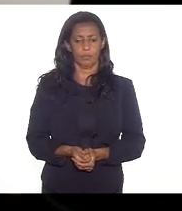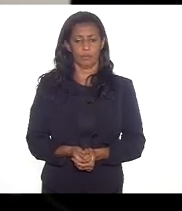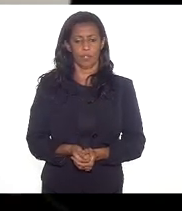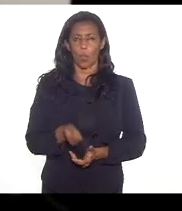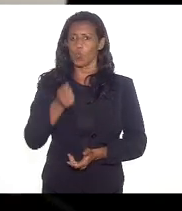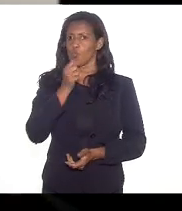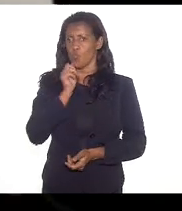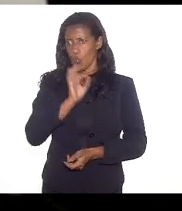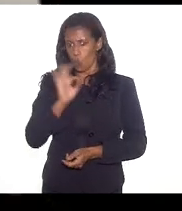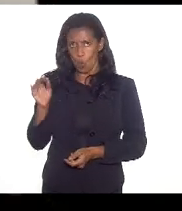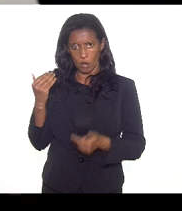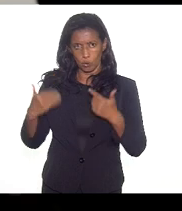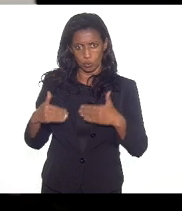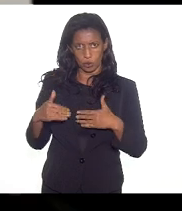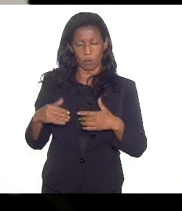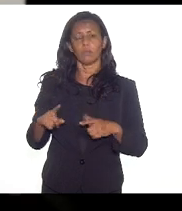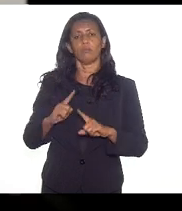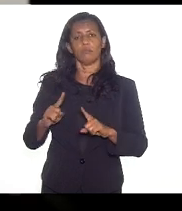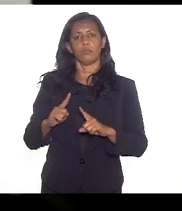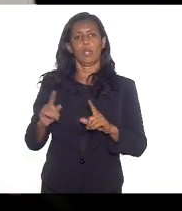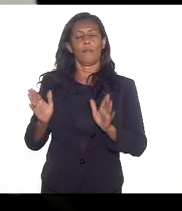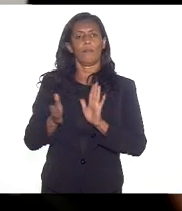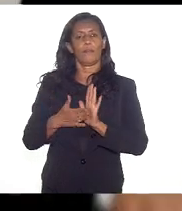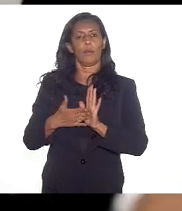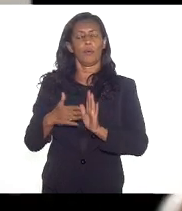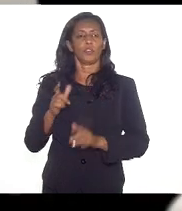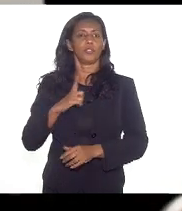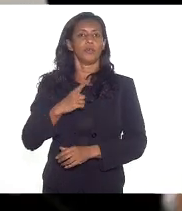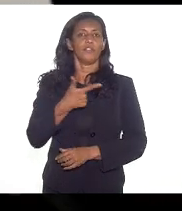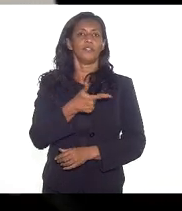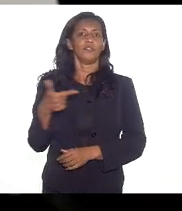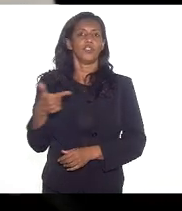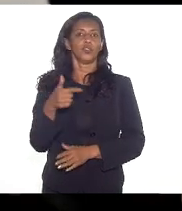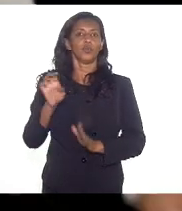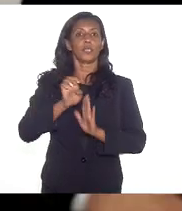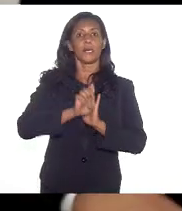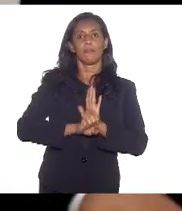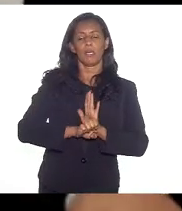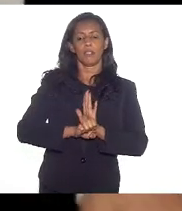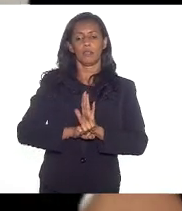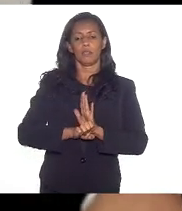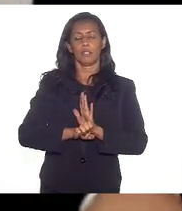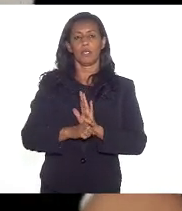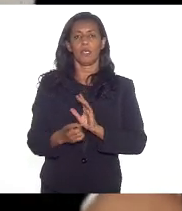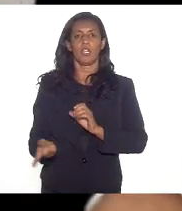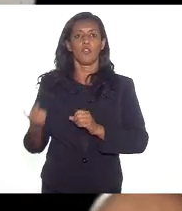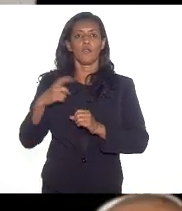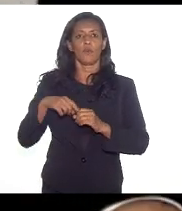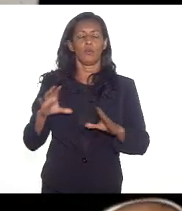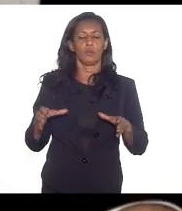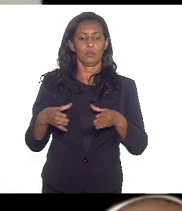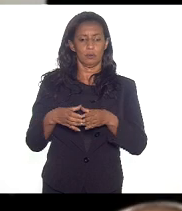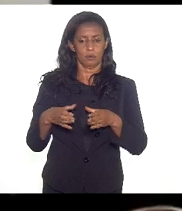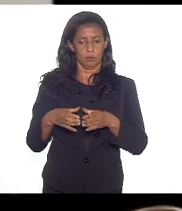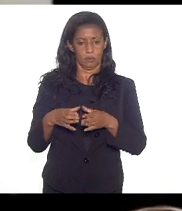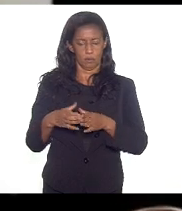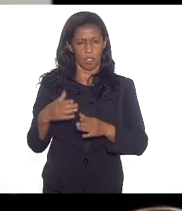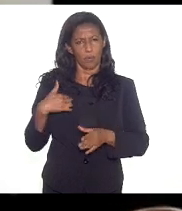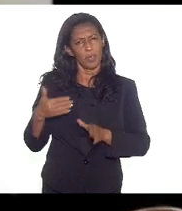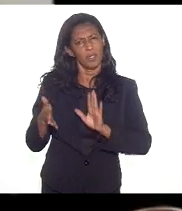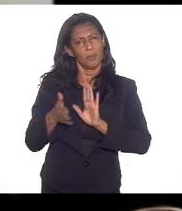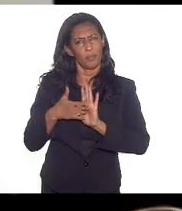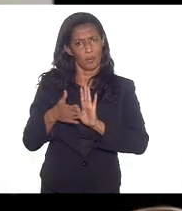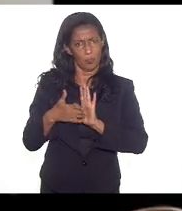não havendo quem queira discutir, encerra a discussão, o presidente de proposta recebeu 22 emendas e retorna às comissões. Eu queria propor